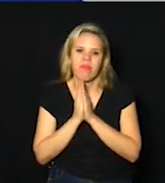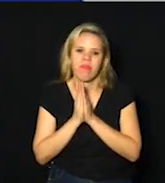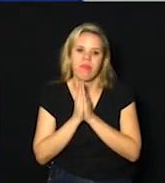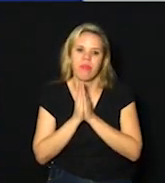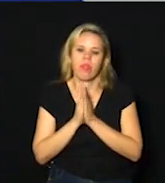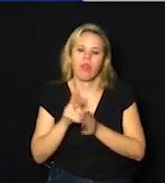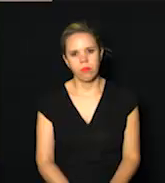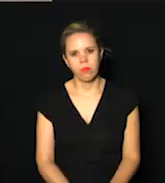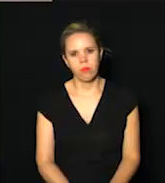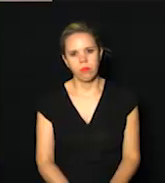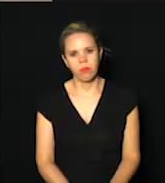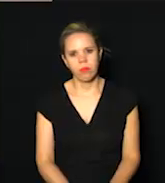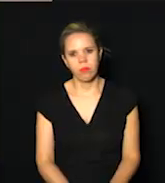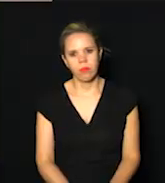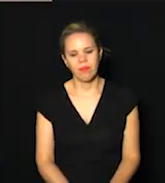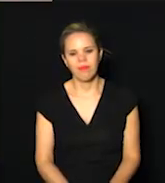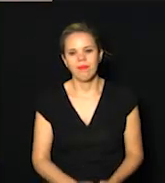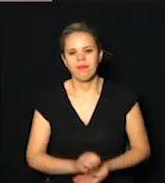use máscara.